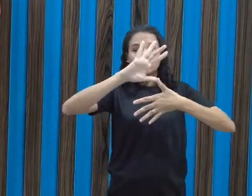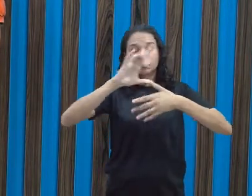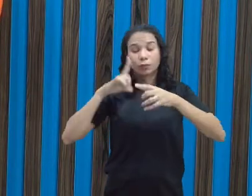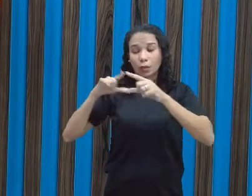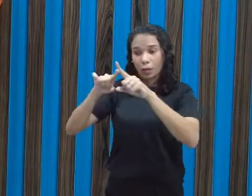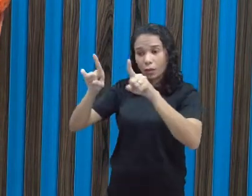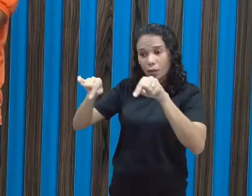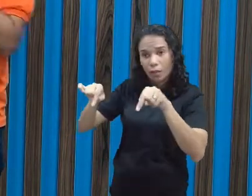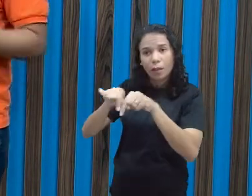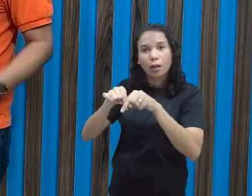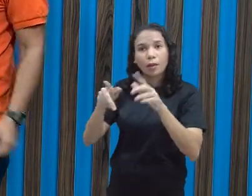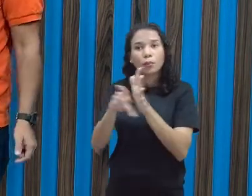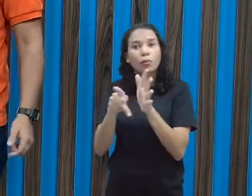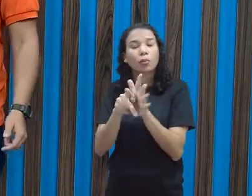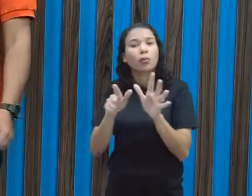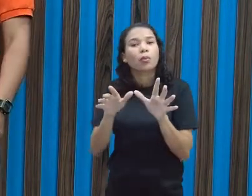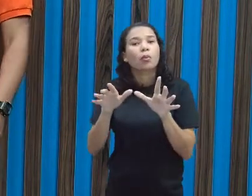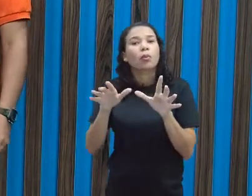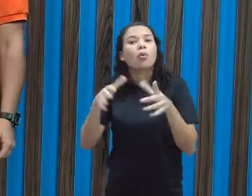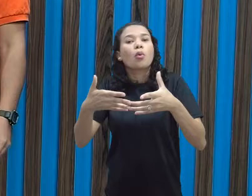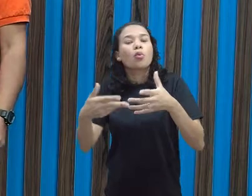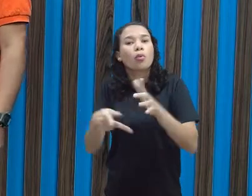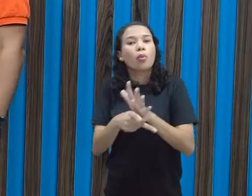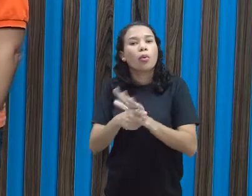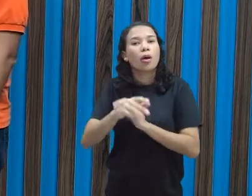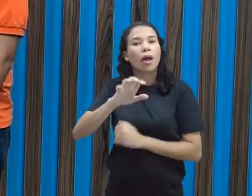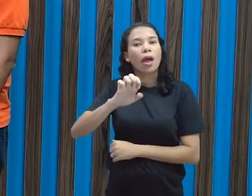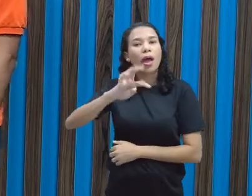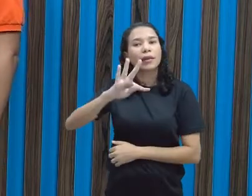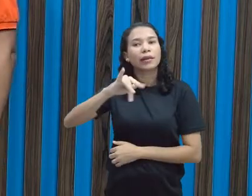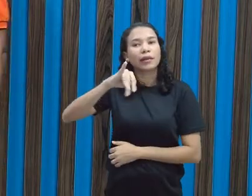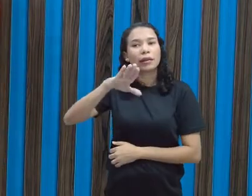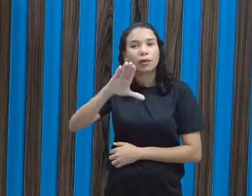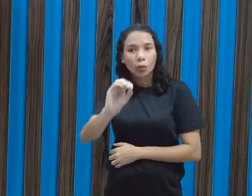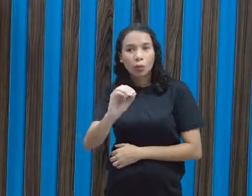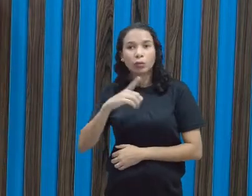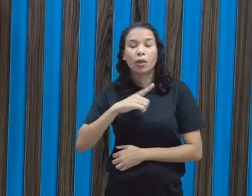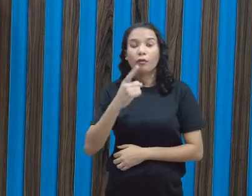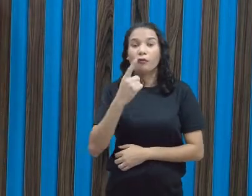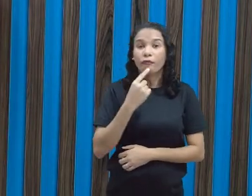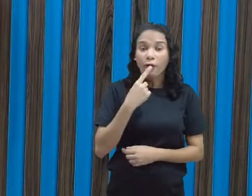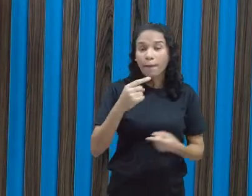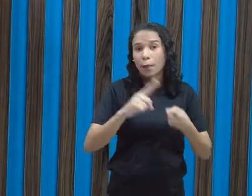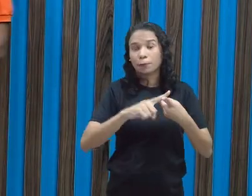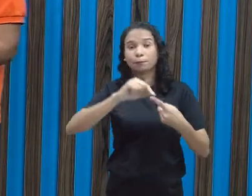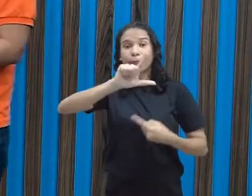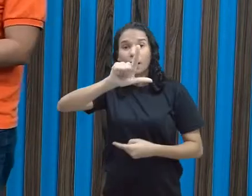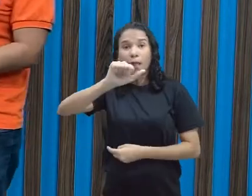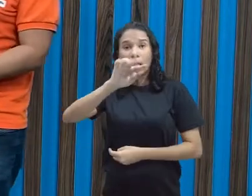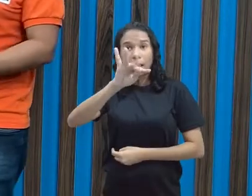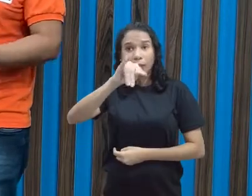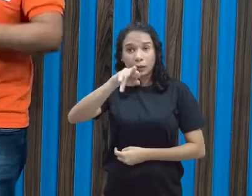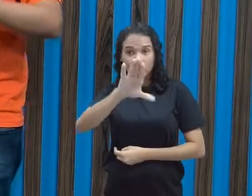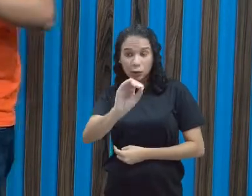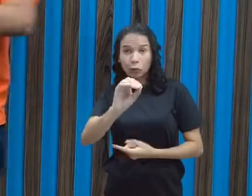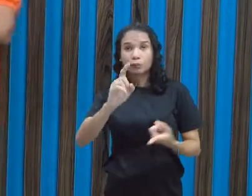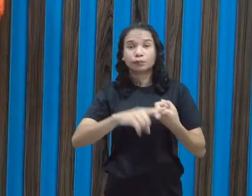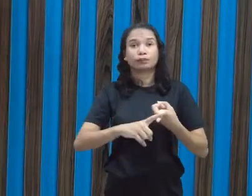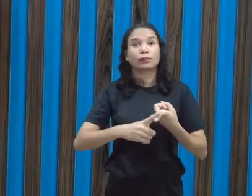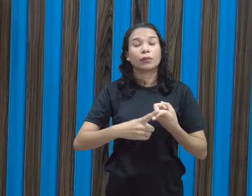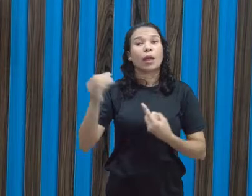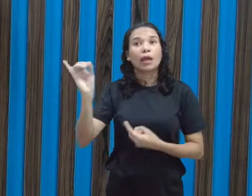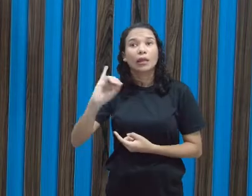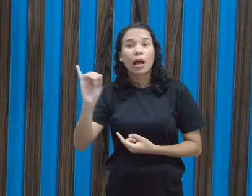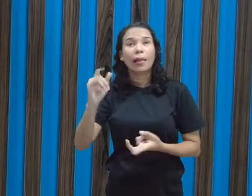na legenda está dizendo os grupos étnicos europeus. Então a gente tem em vermelho os grupos latinos, que está aí Itália, está aí